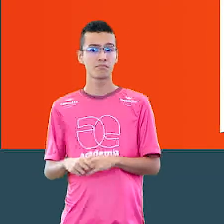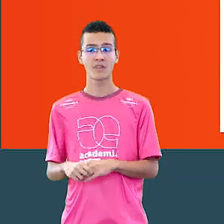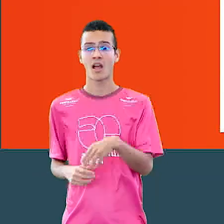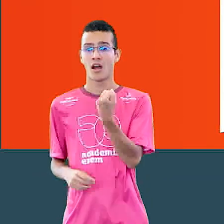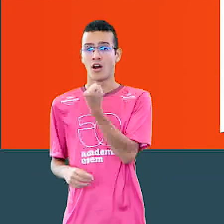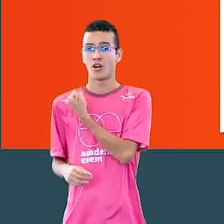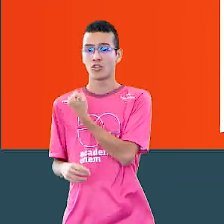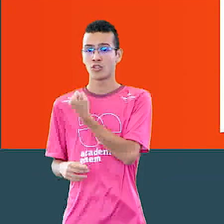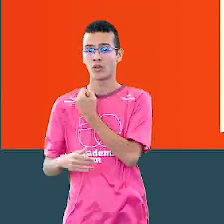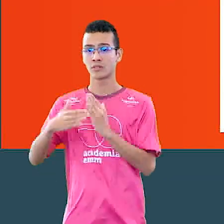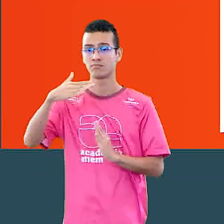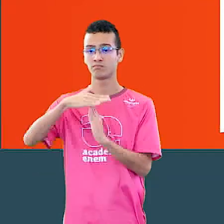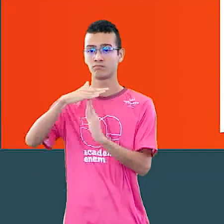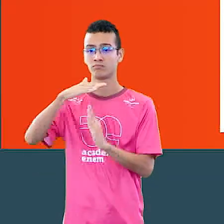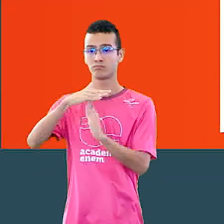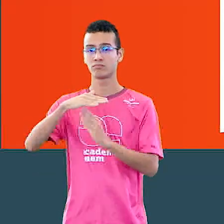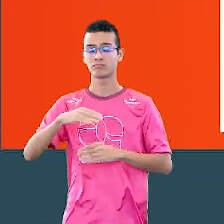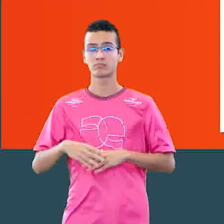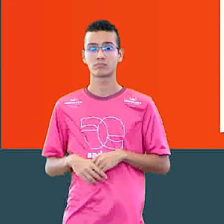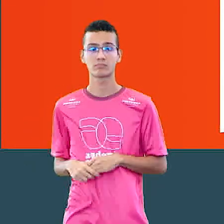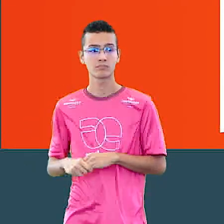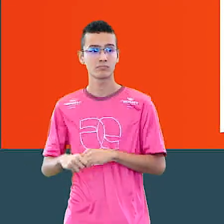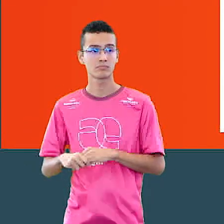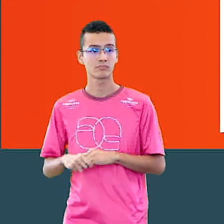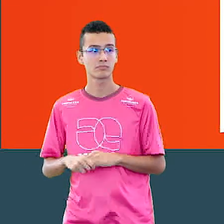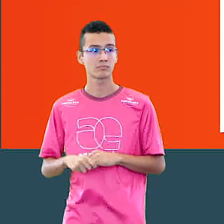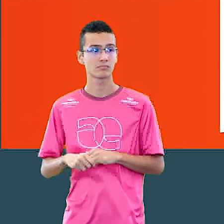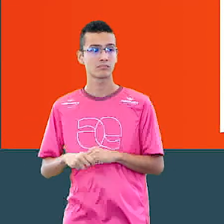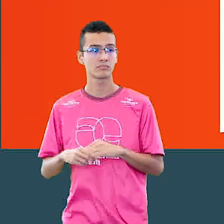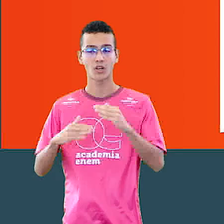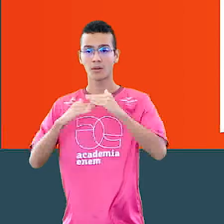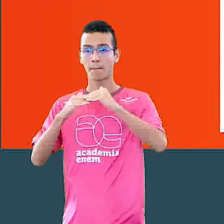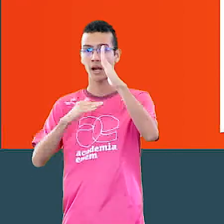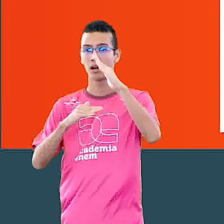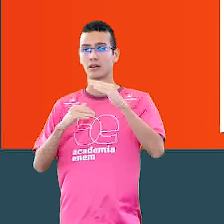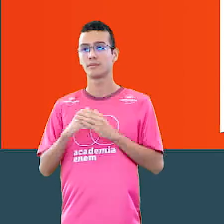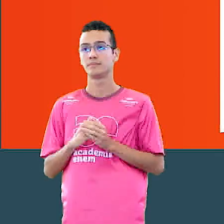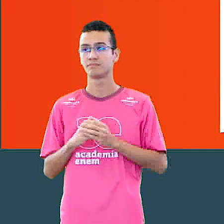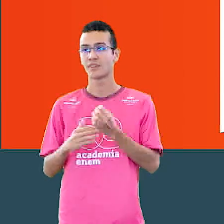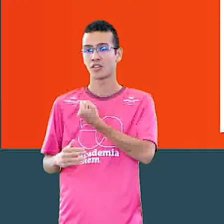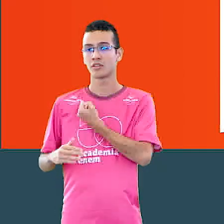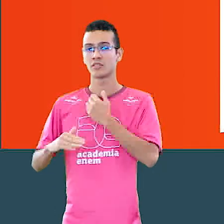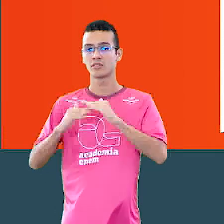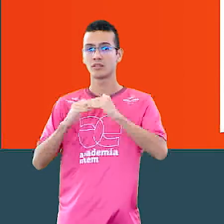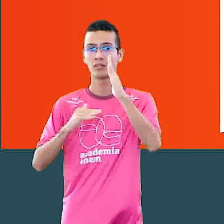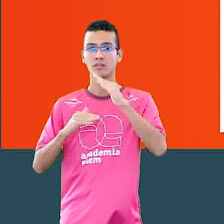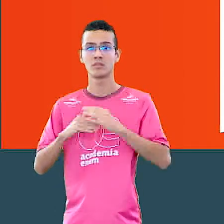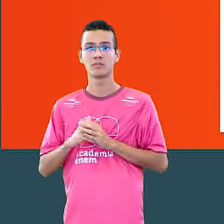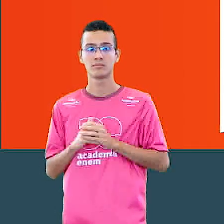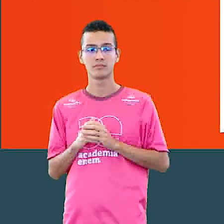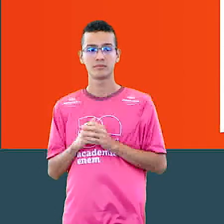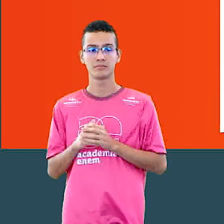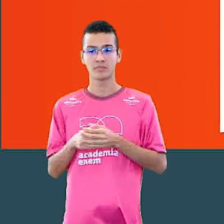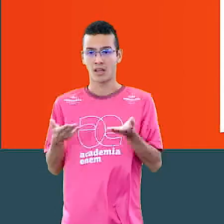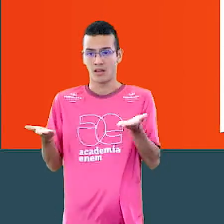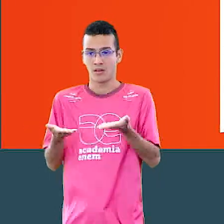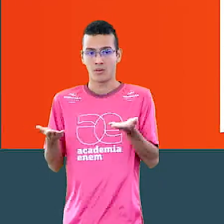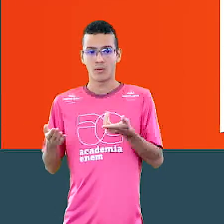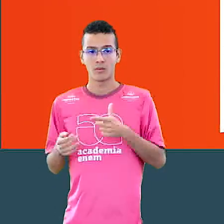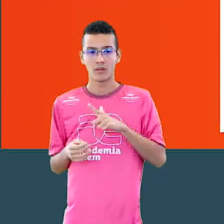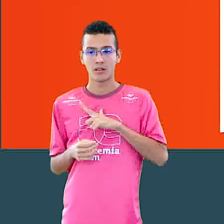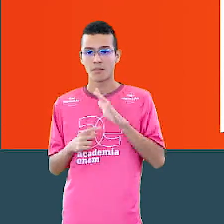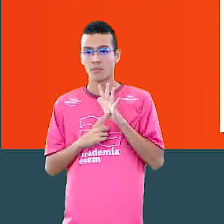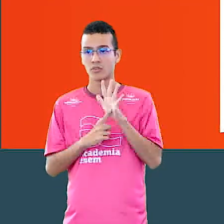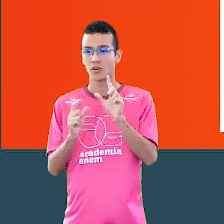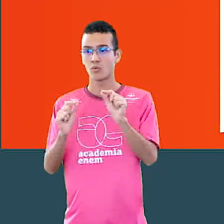vocês aqui sobre a corrida, né? Sobre a corrida de obstáculos. E aqui eu vou falar sobre o obstáculo. O que